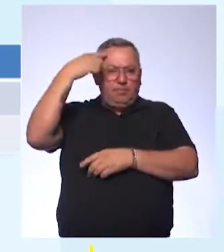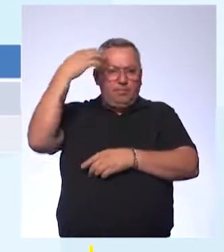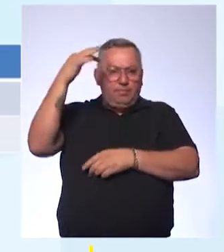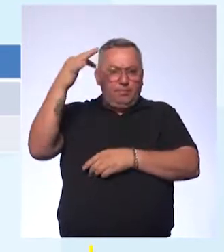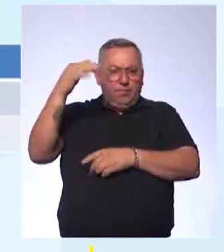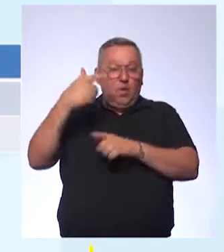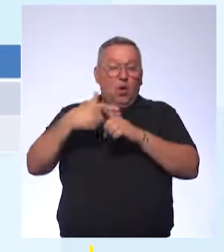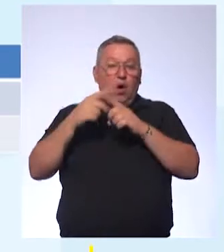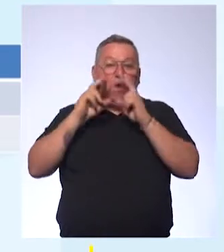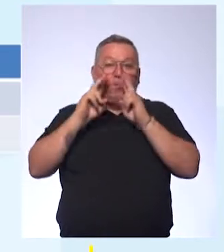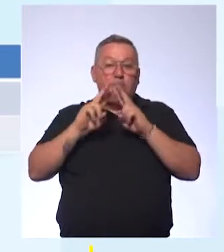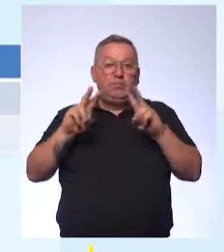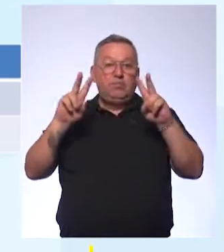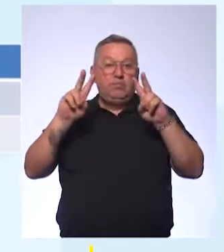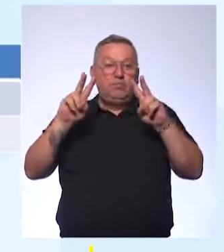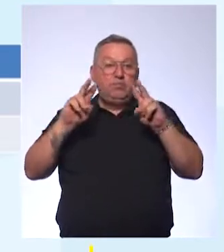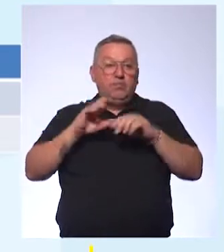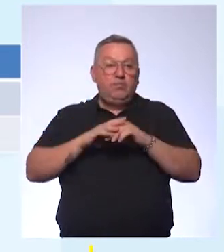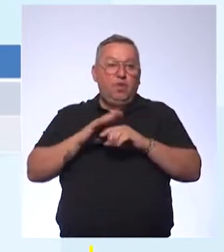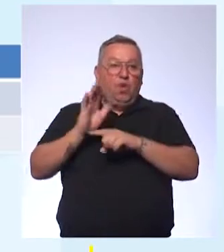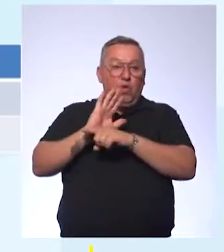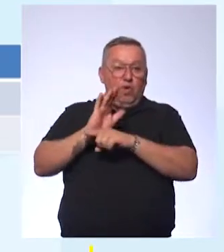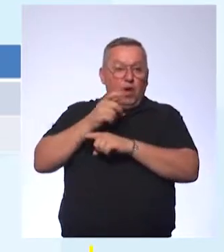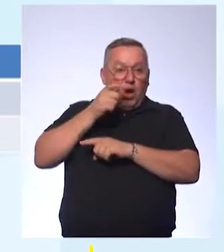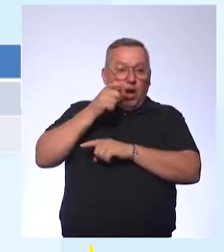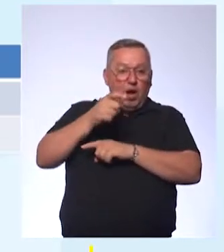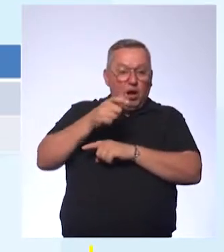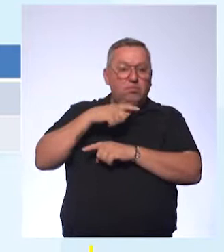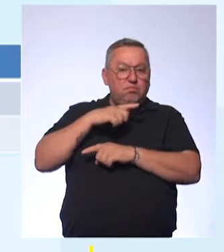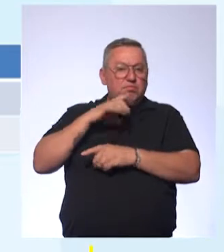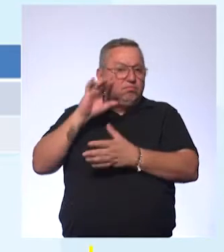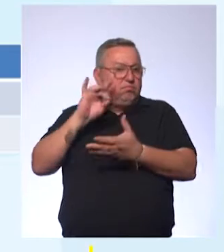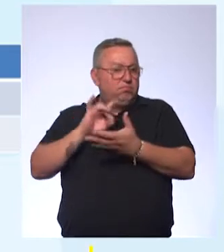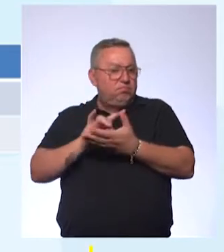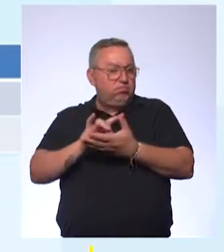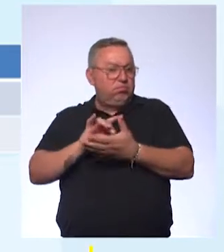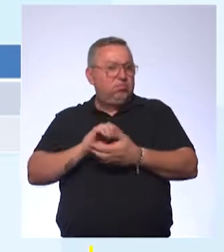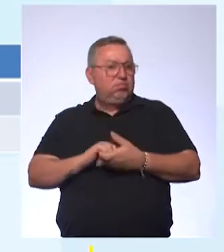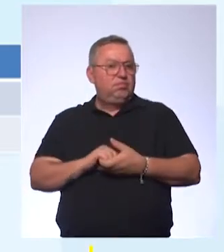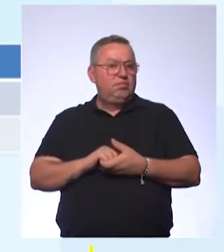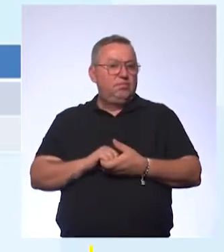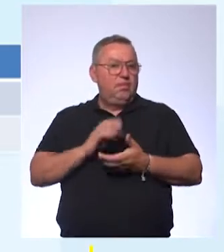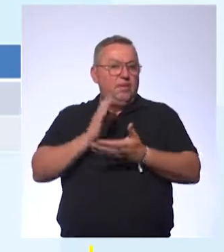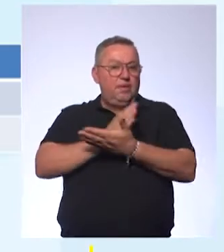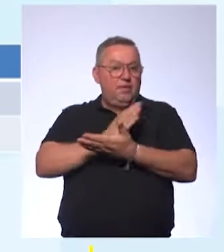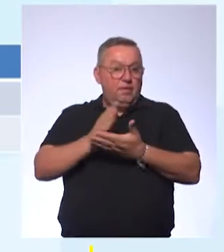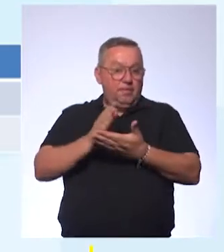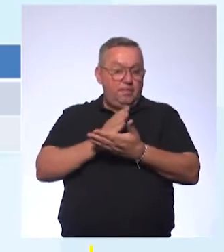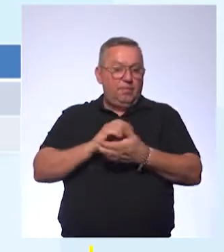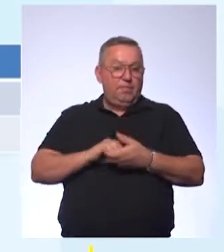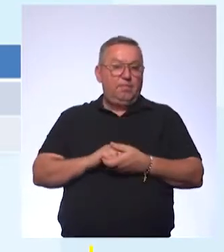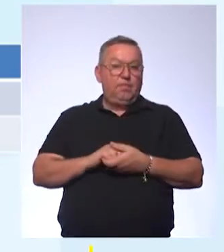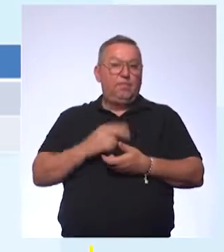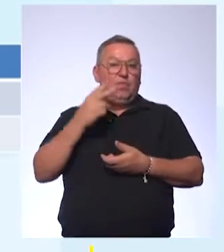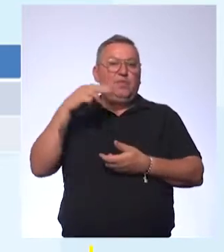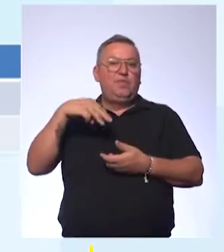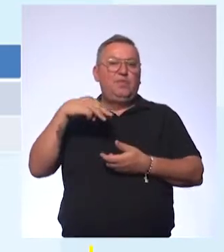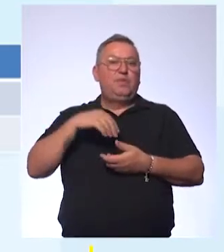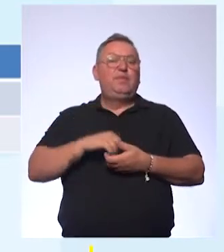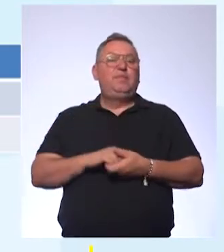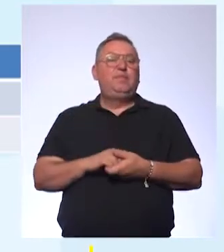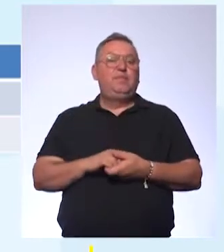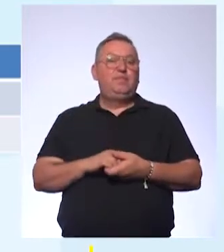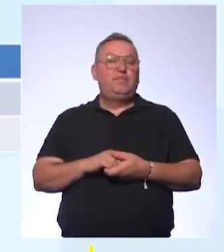problema de visão. E a E, o filme é interessante, apresenta relatos verídicos. Separando aí fato de opinião, tá bom? 2